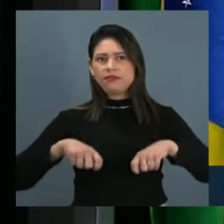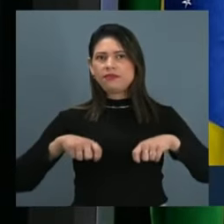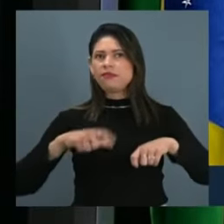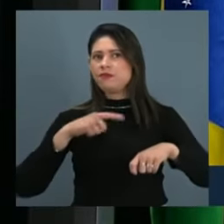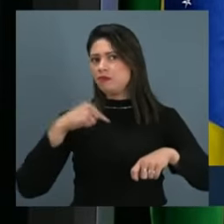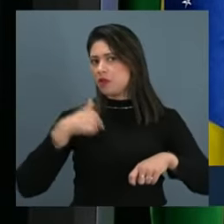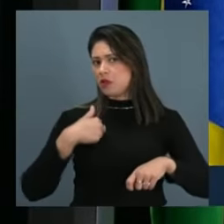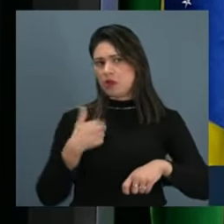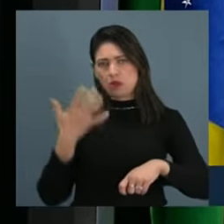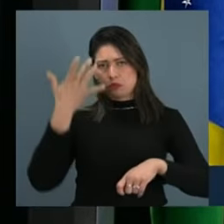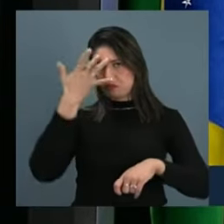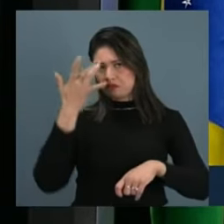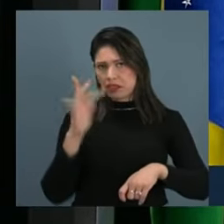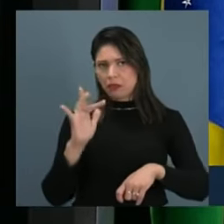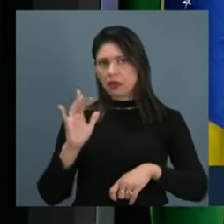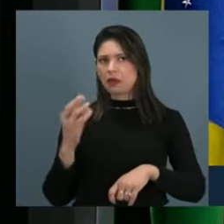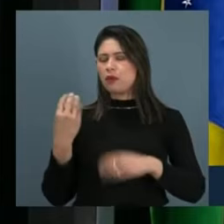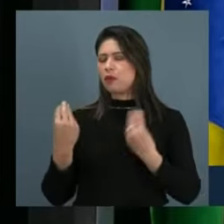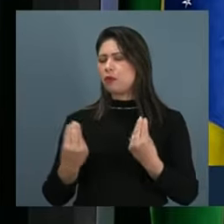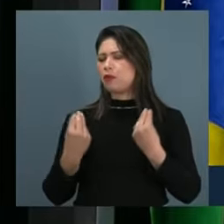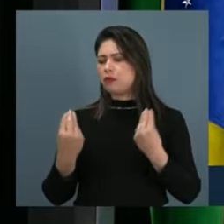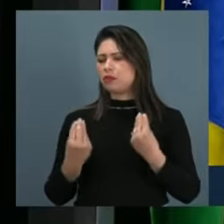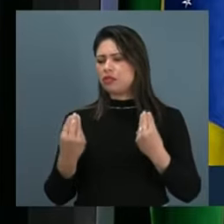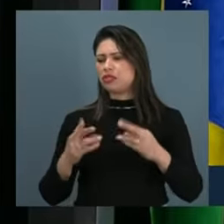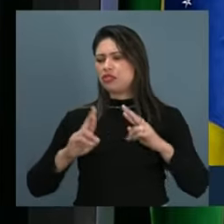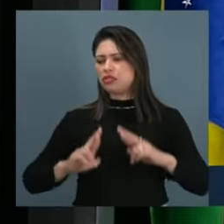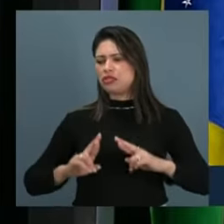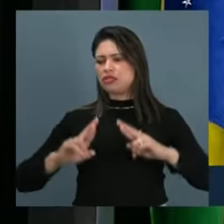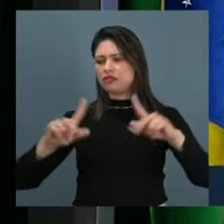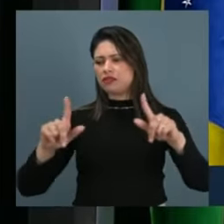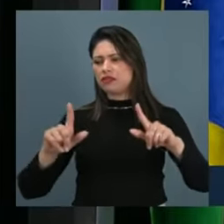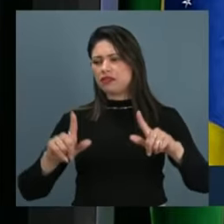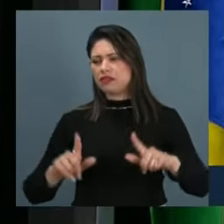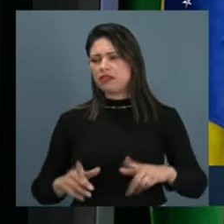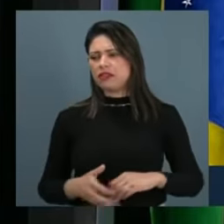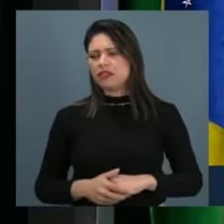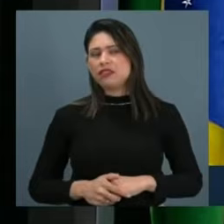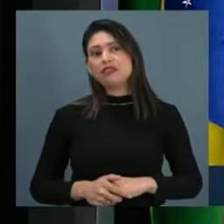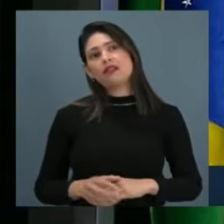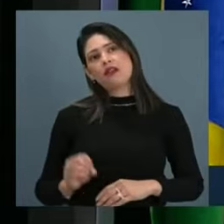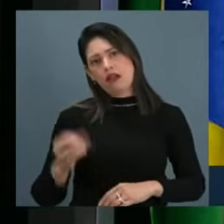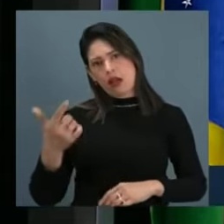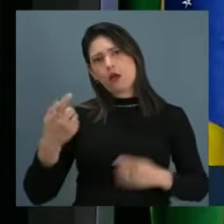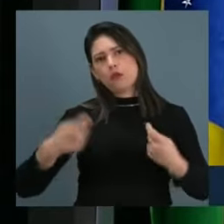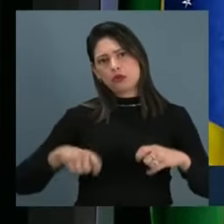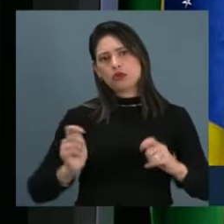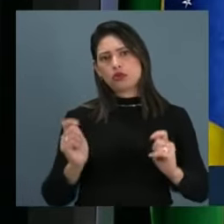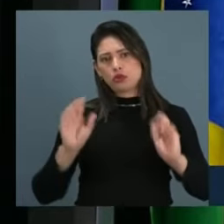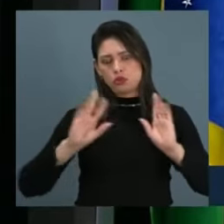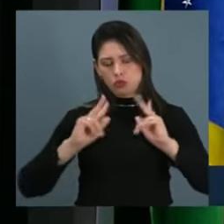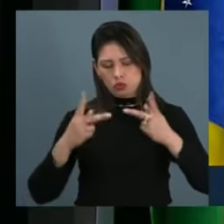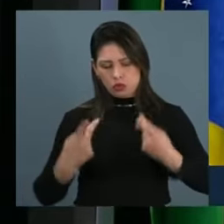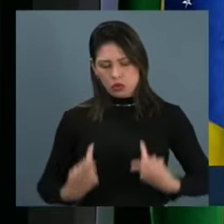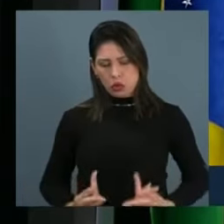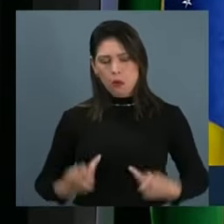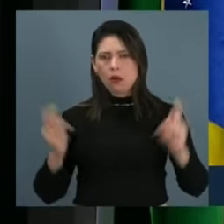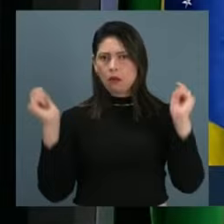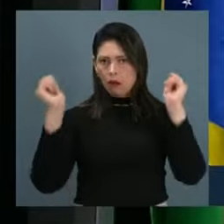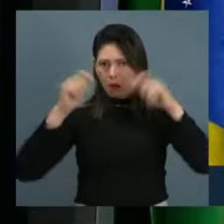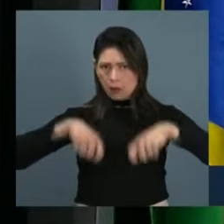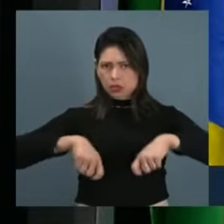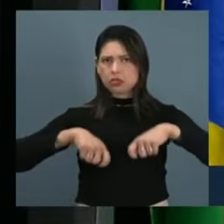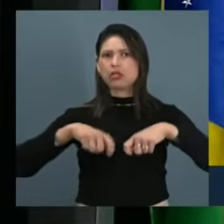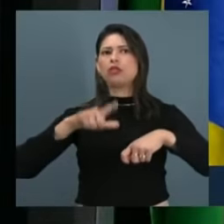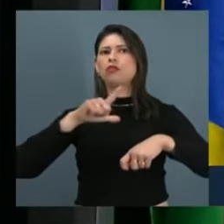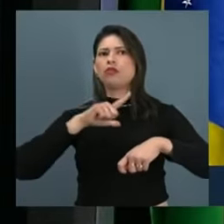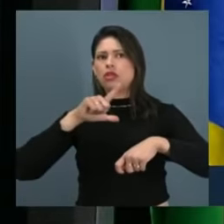algo diferente. A gente sempre tem que ter crença no ser humano, claro. E eu acredito na capacidade de reflexão, de